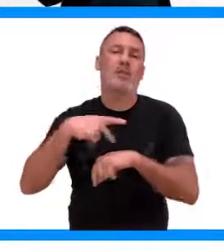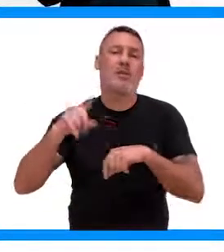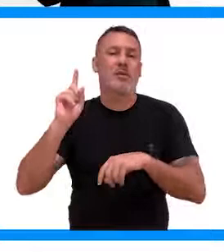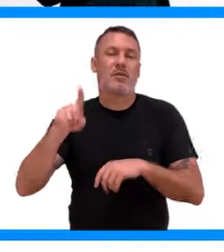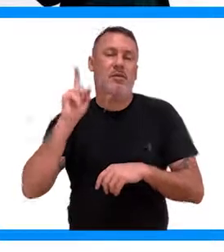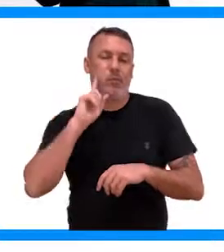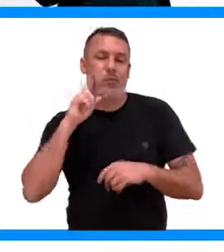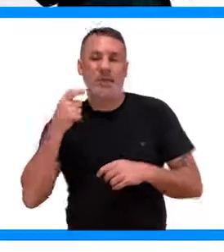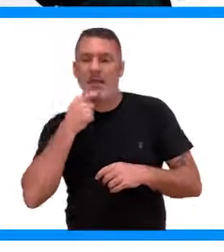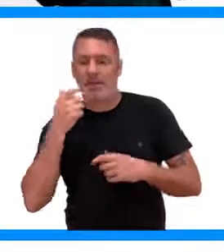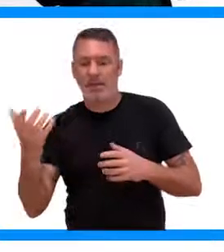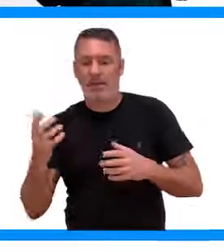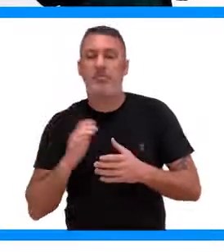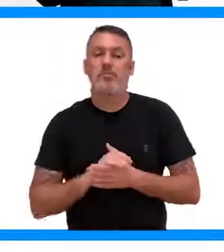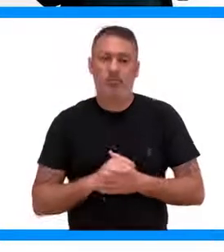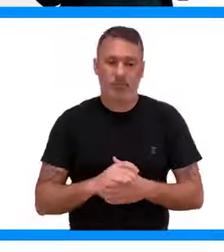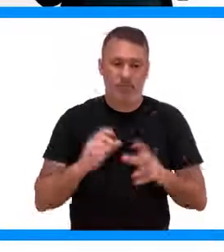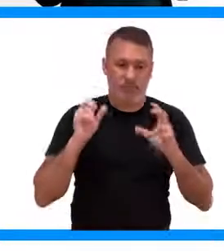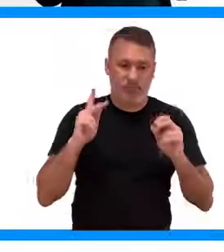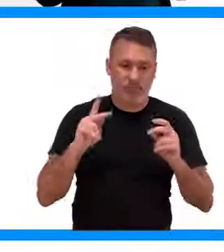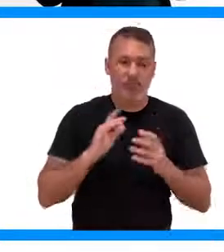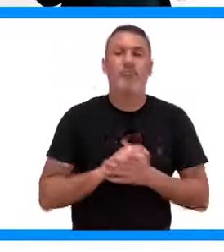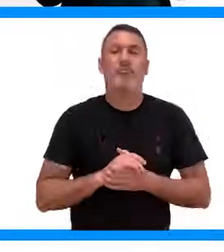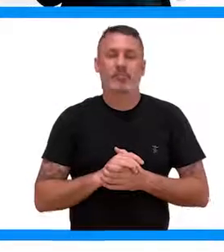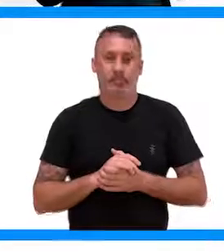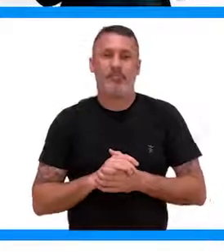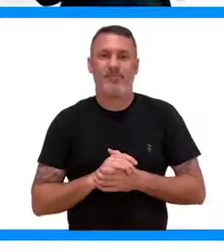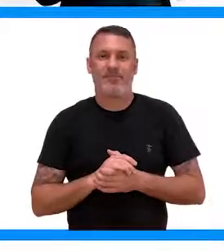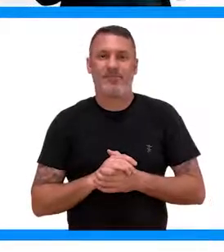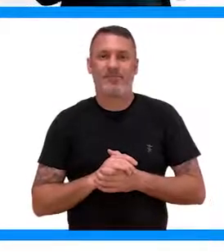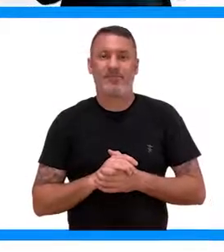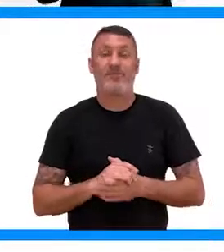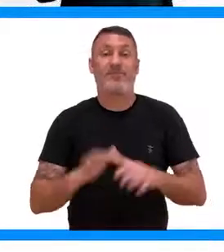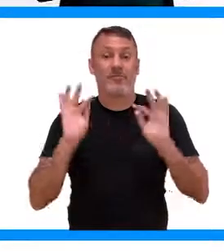do outro, no caso dos americanos. Bien?